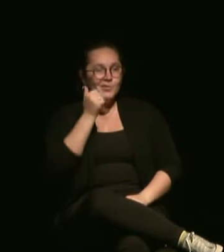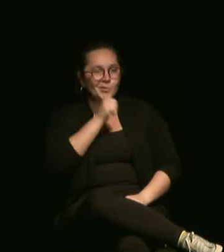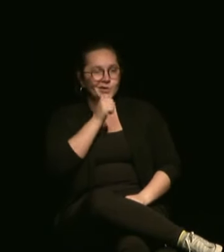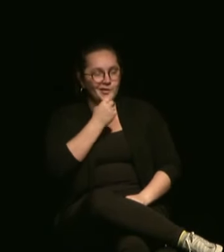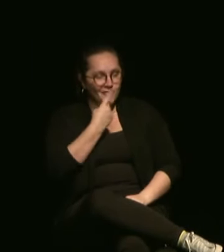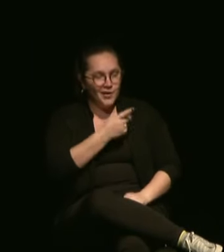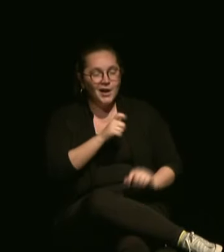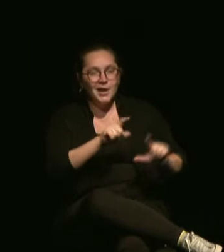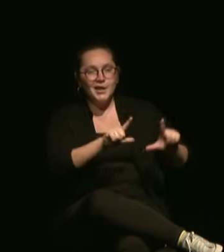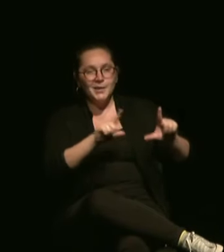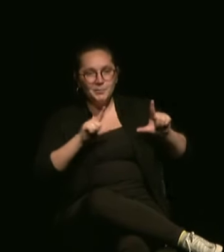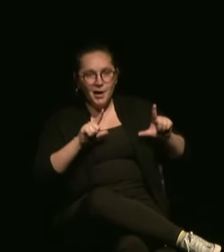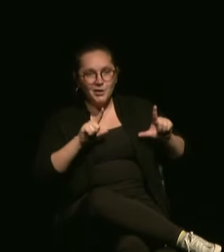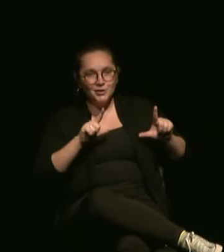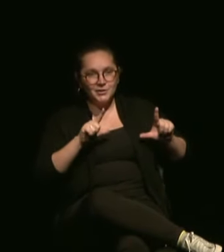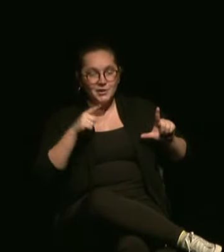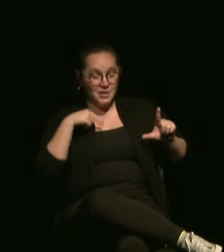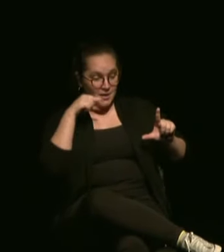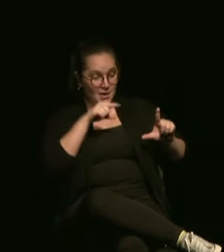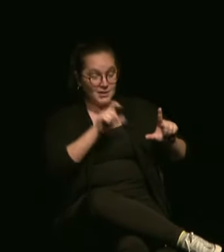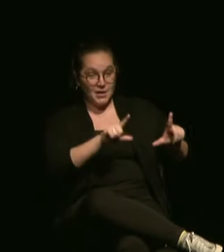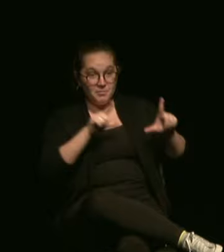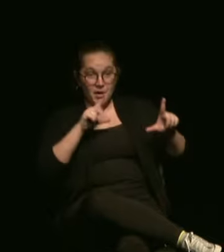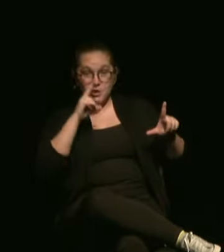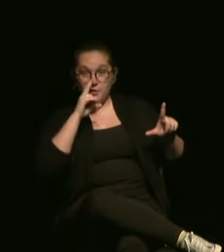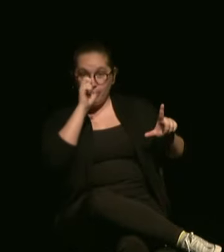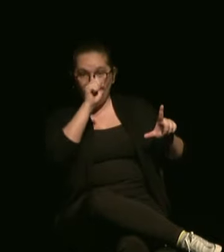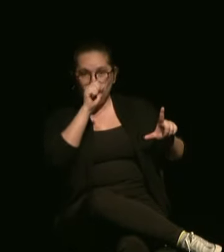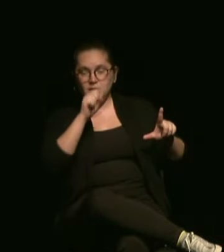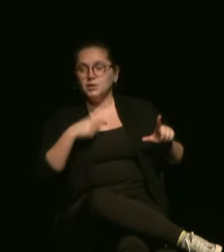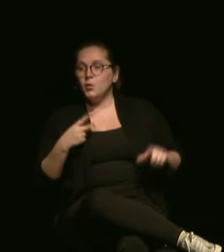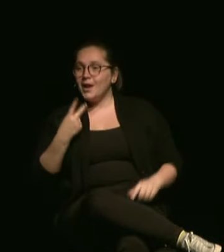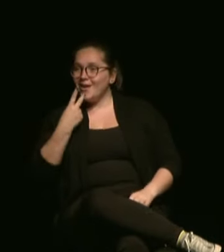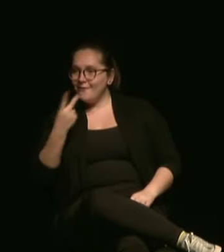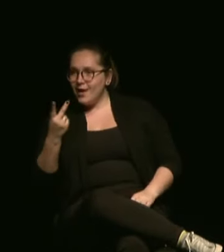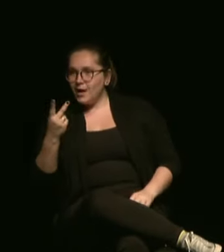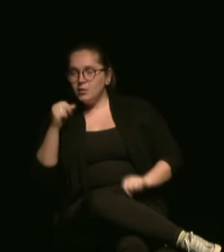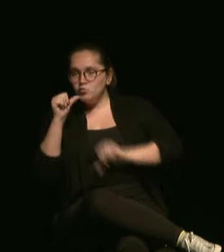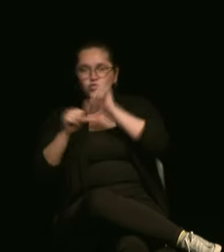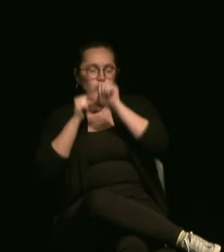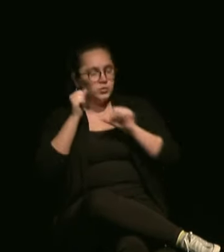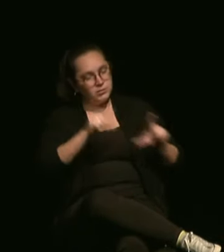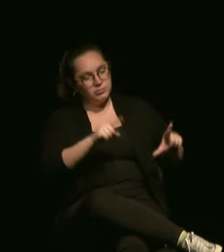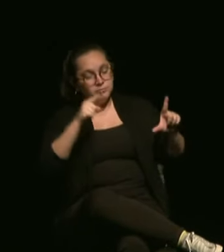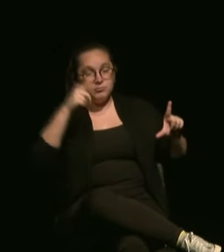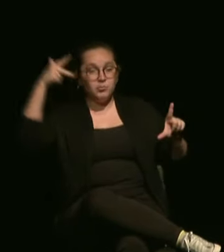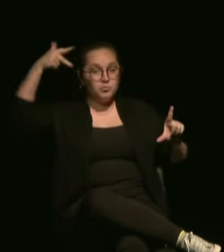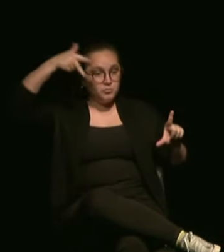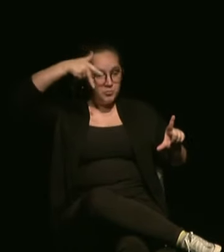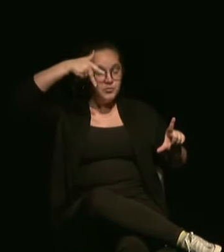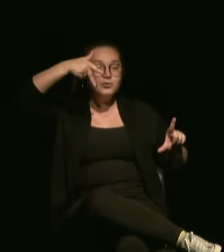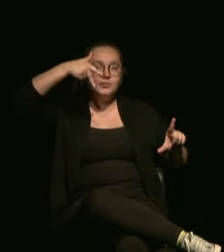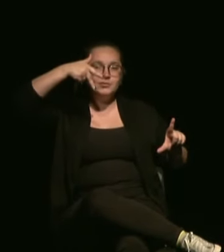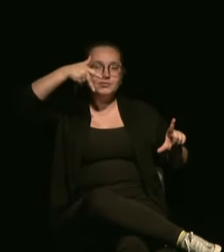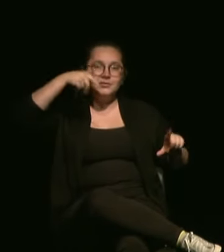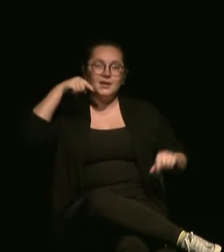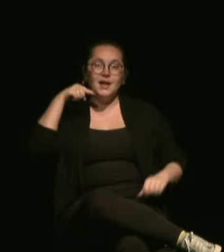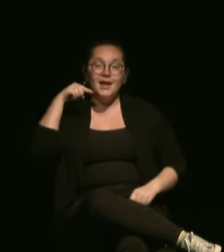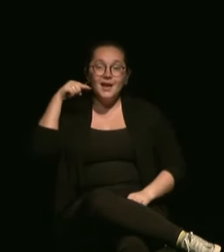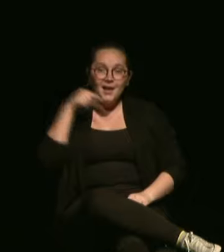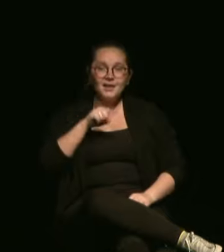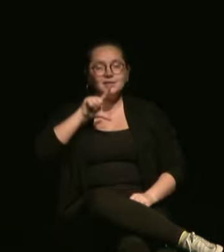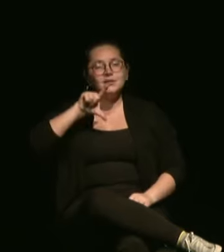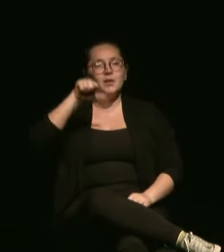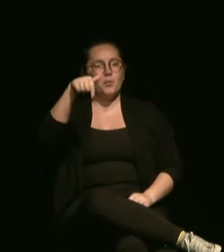uma imagem e a imagem tem alguma força. Bumba, corta e mostra a imagem. Essa imagem, ela é filmada depois.